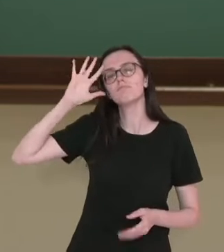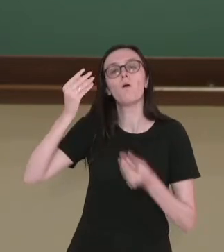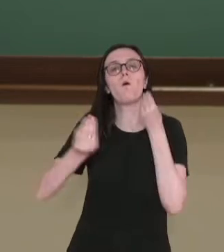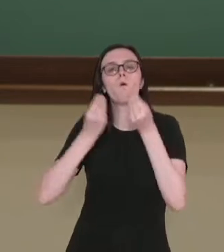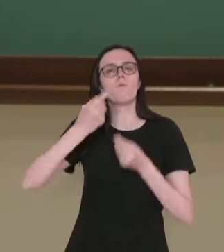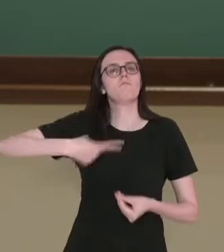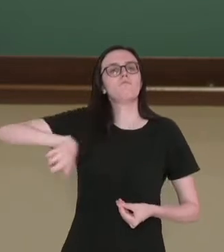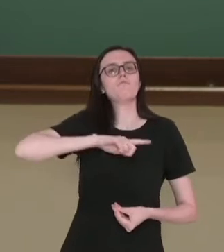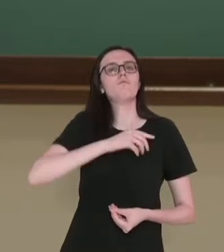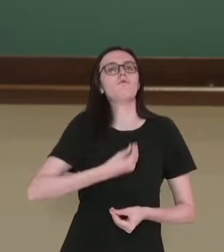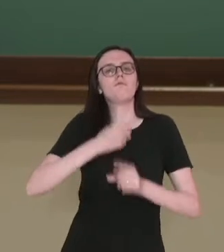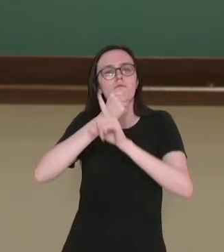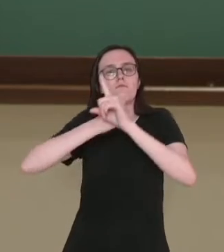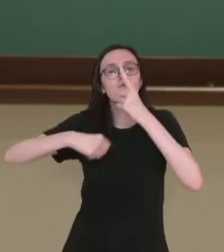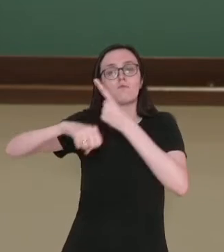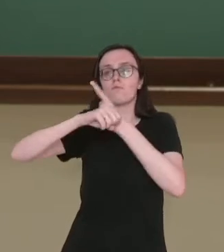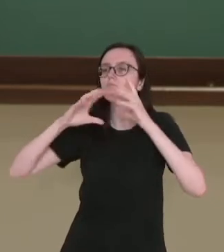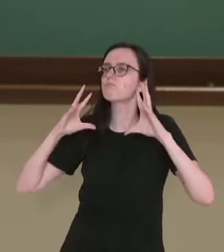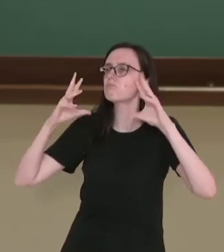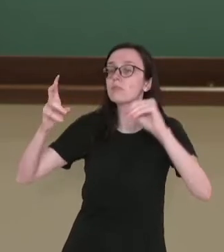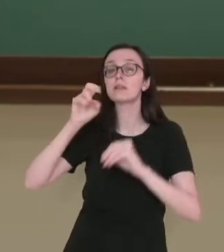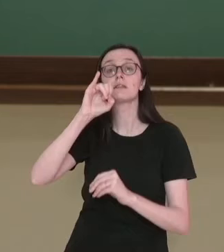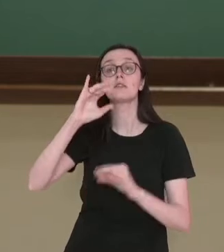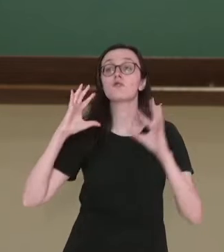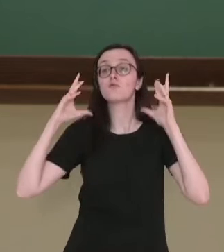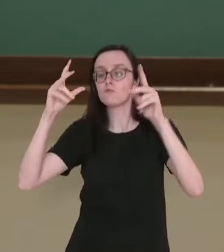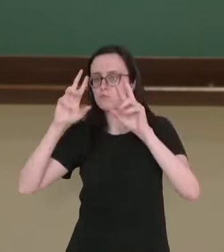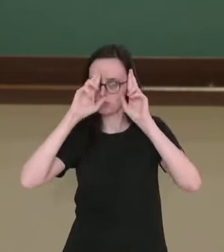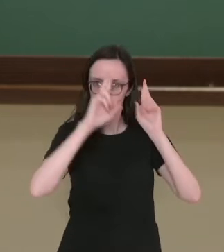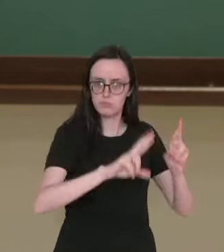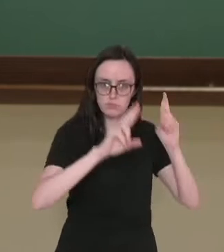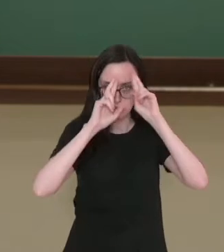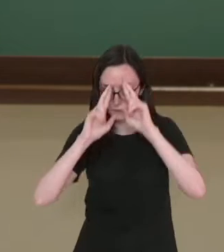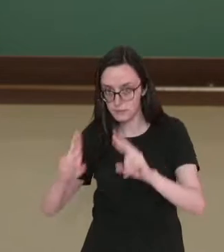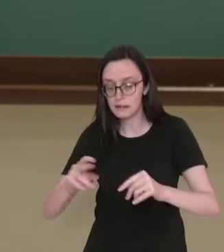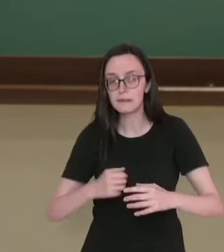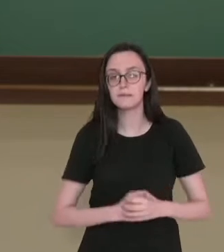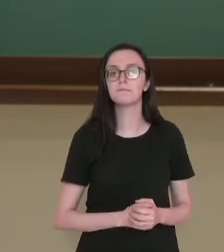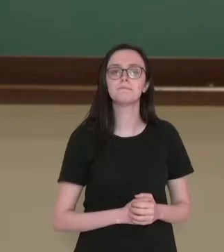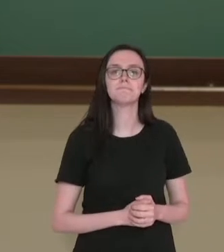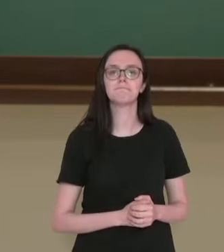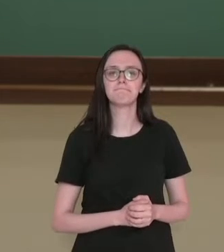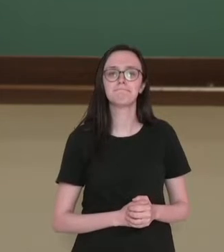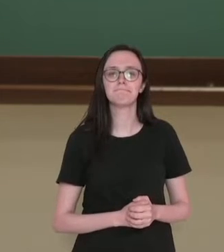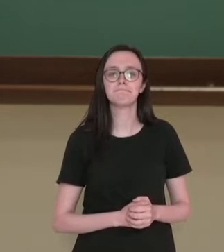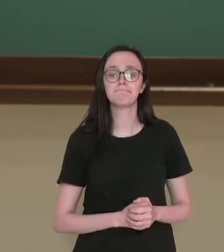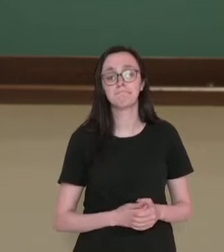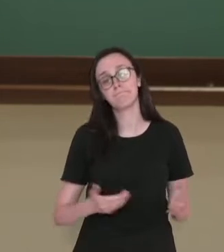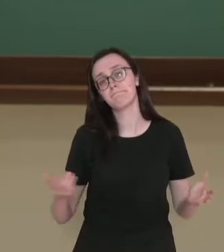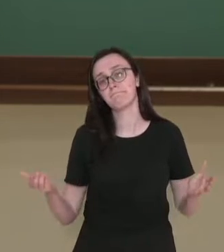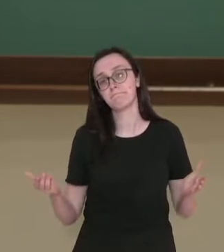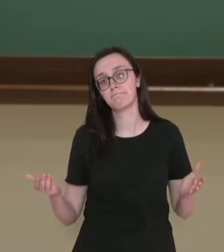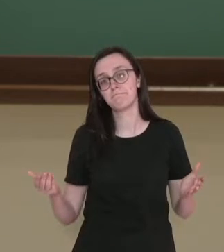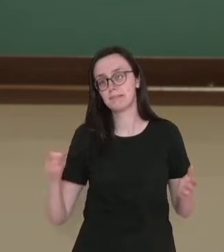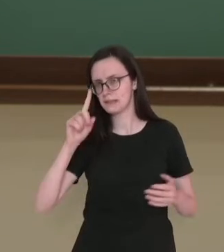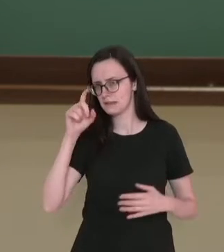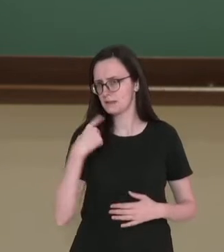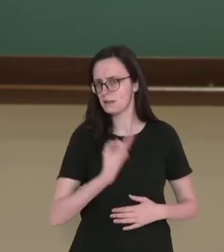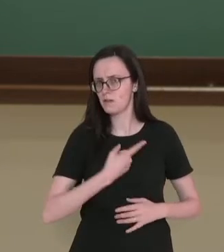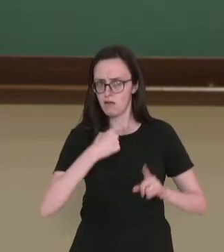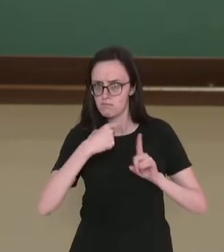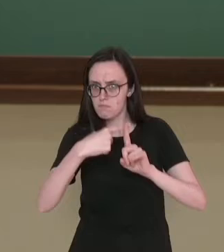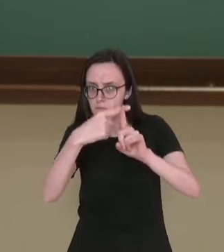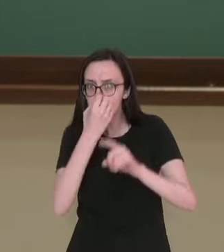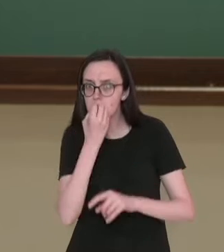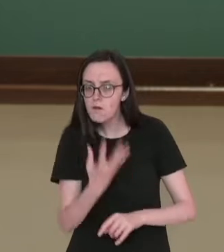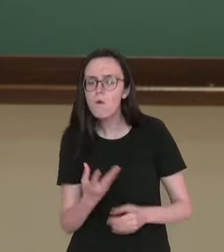nossa sociedade se todas as pessoas respeitassem umas às outras? Será que teríamos muitos benefícios?